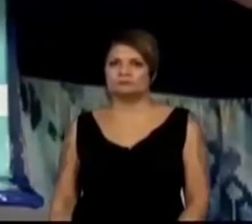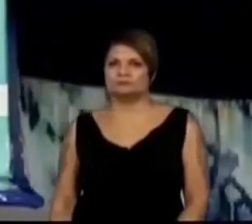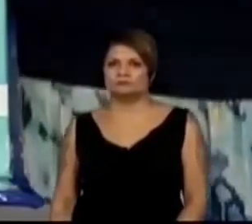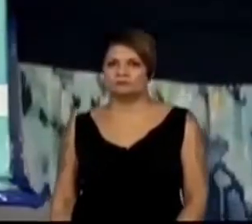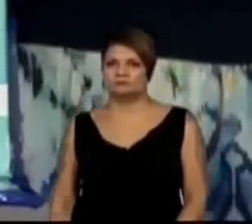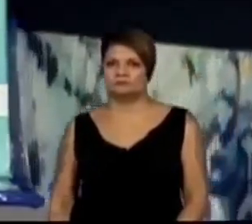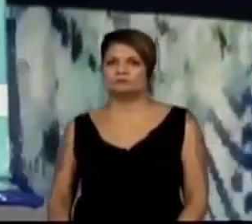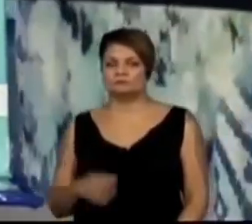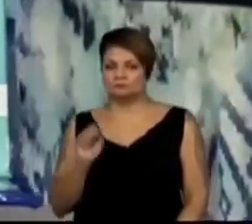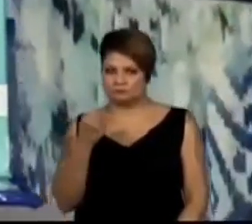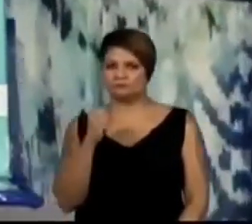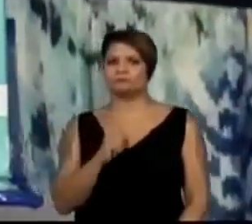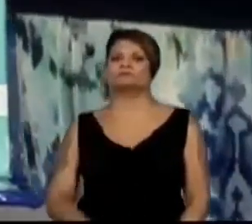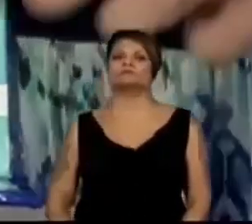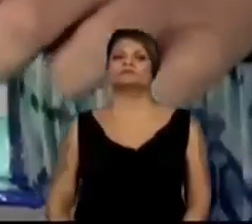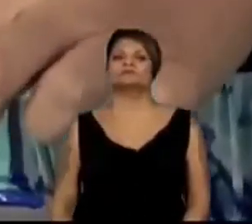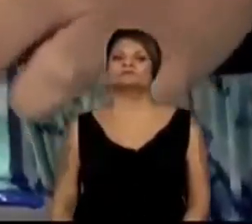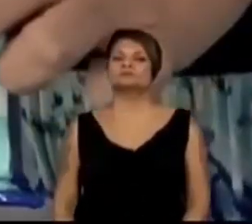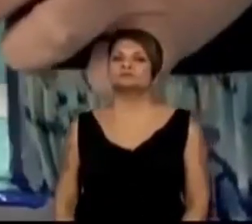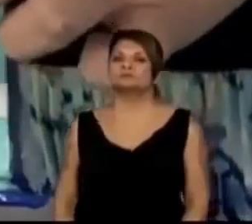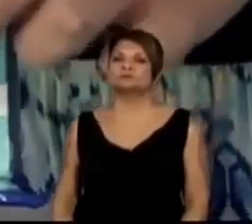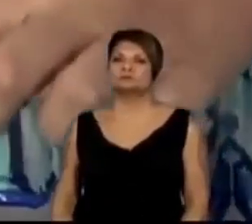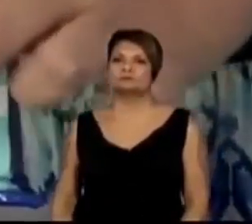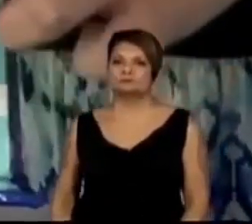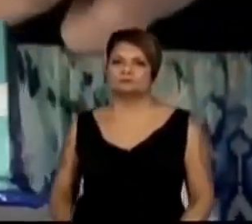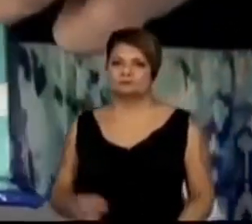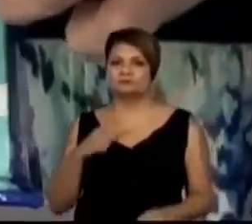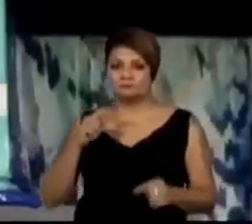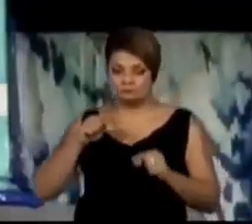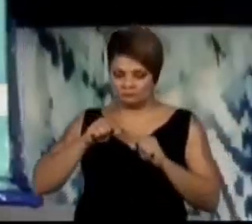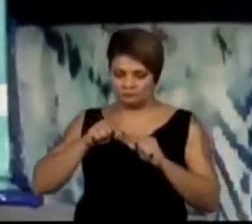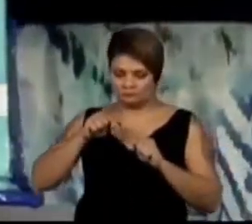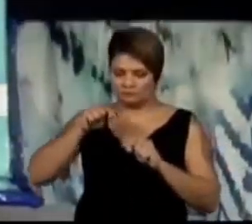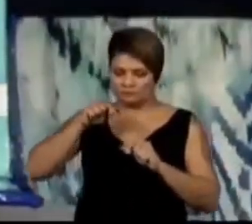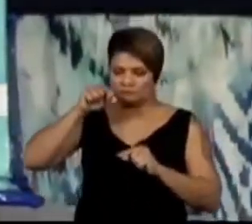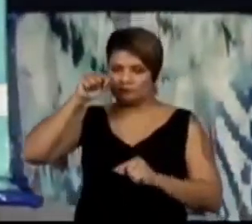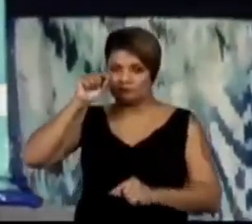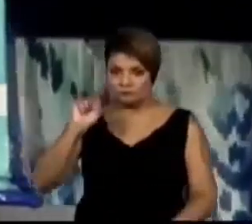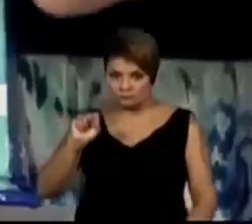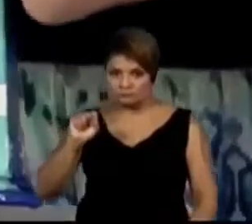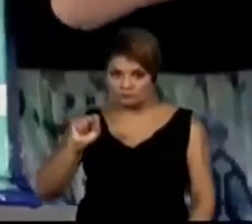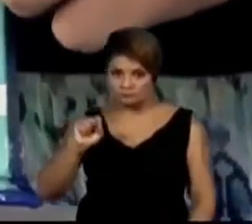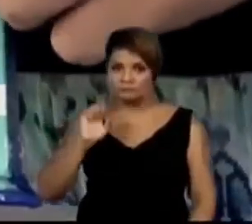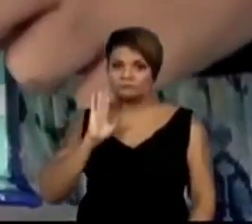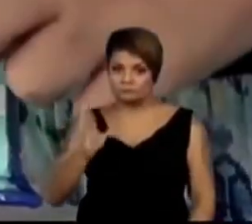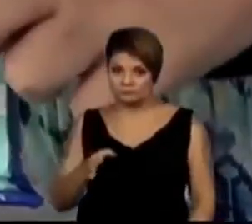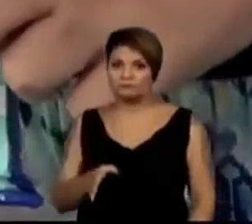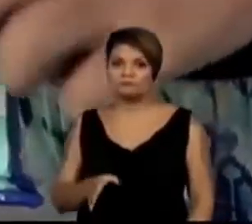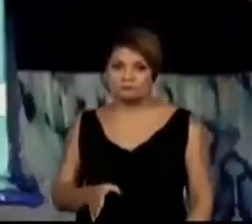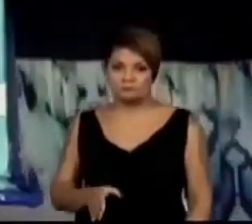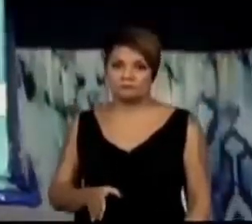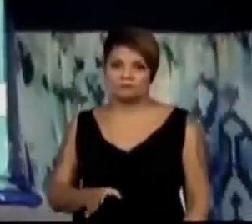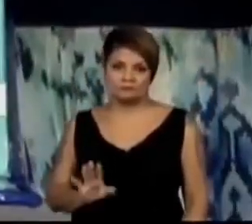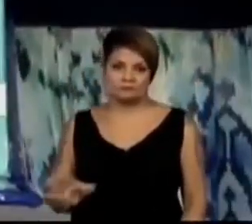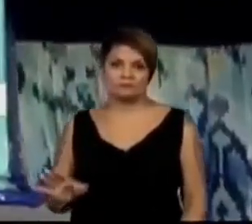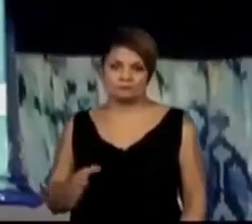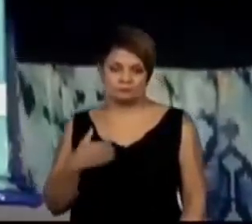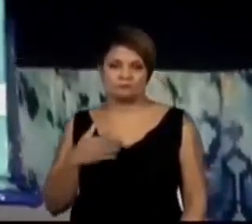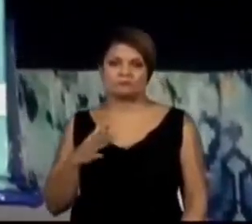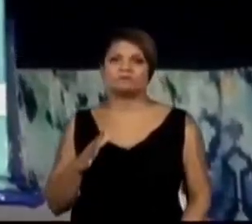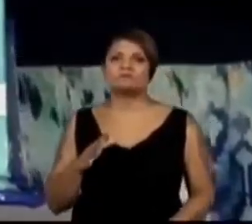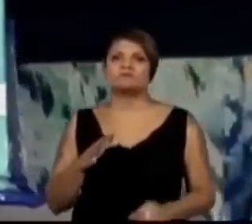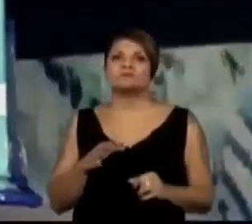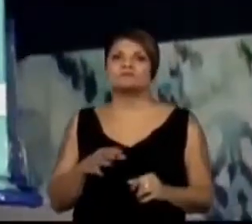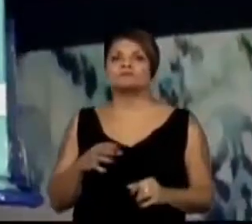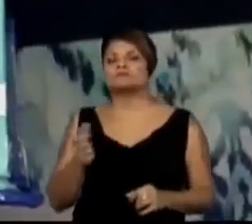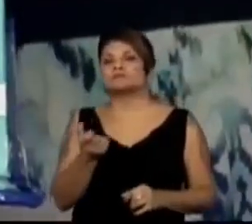1. 8. 8. Olha só, quando eu já fiz a contagem e coloquei todo junto, já deu 8 aqui. Eu já sei que vai ser 8